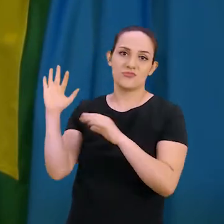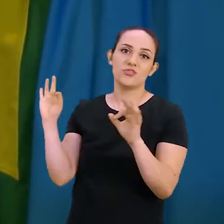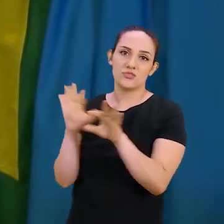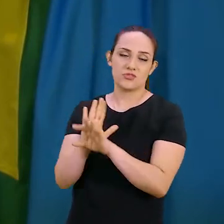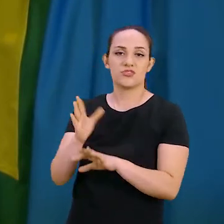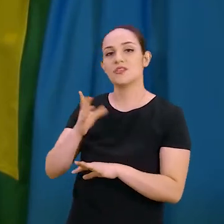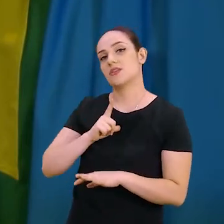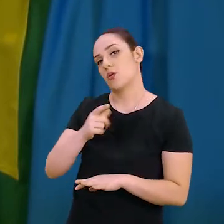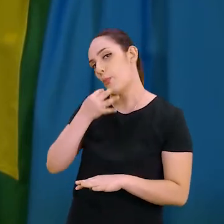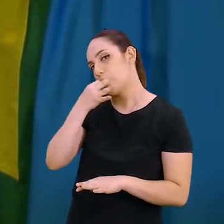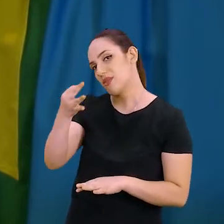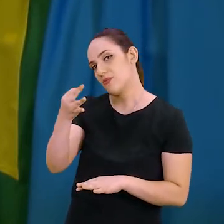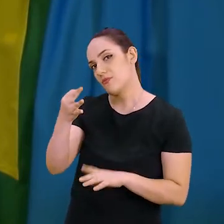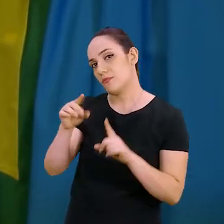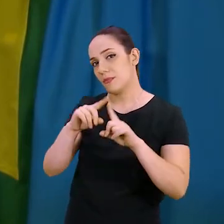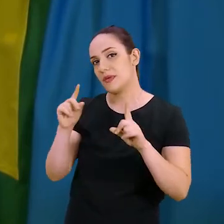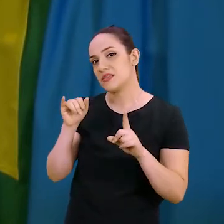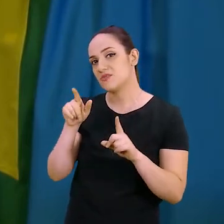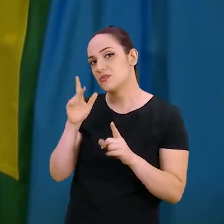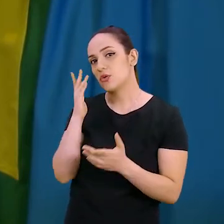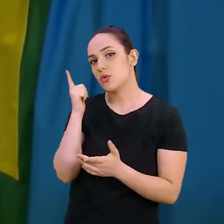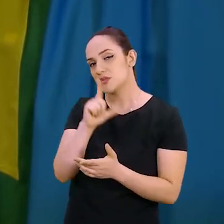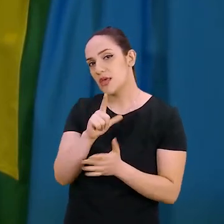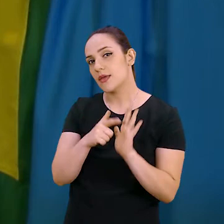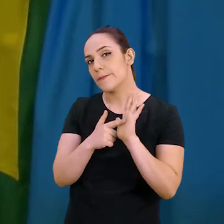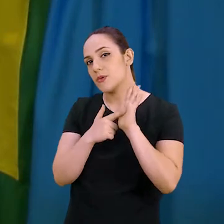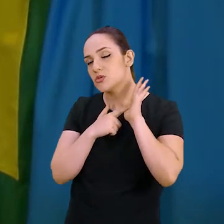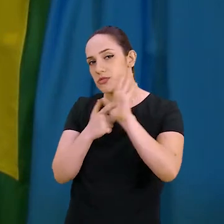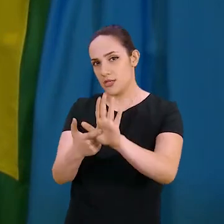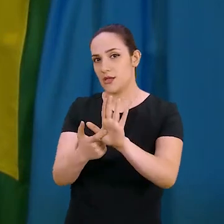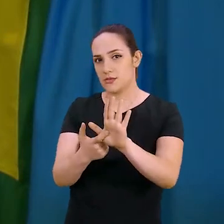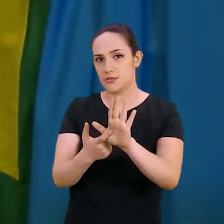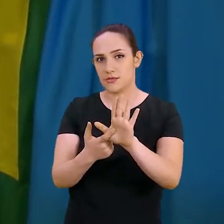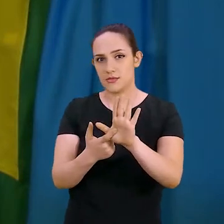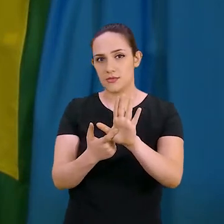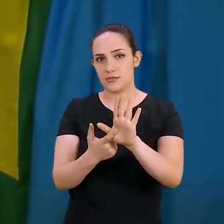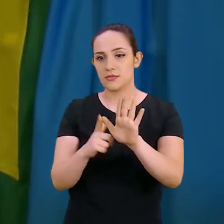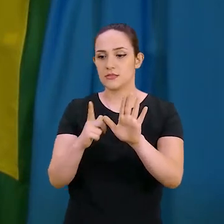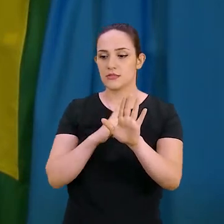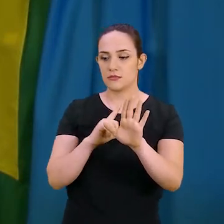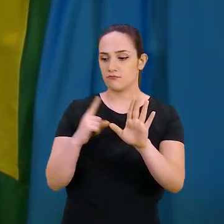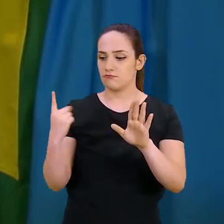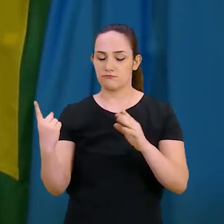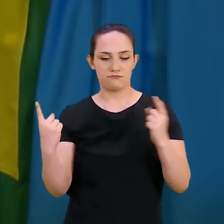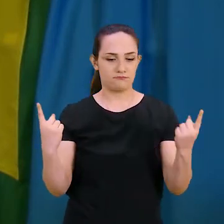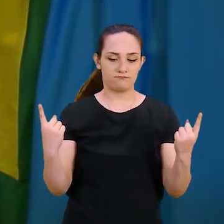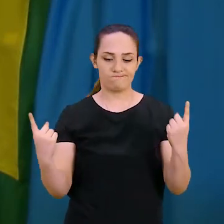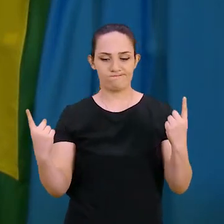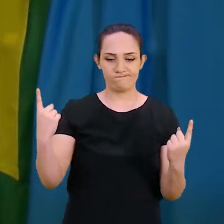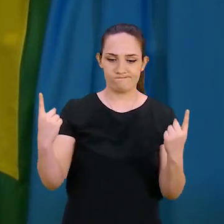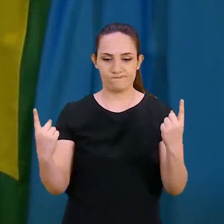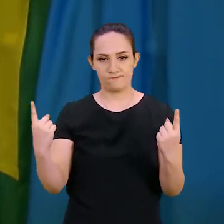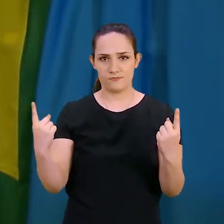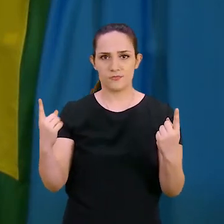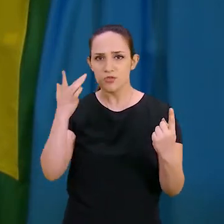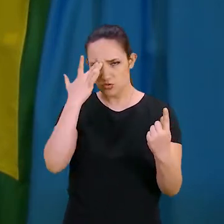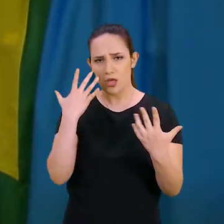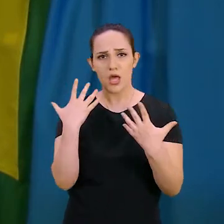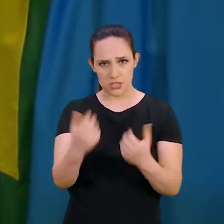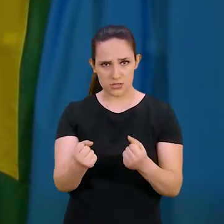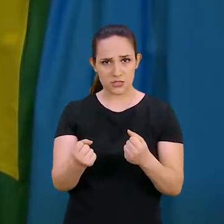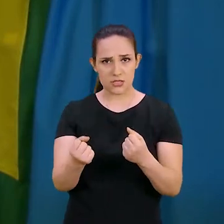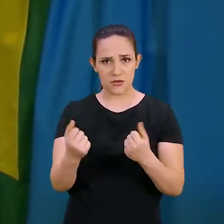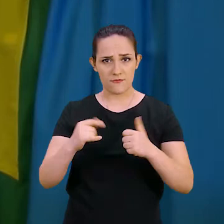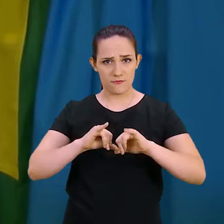adultos, eles já têm uma opinião formada. Mas quando você começa a mostrar para ele o outro lado, e ele está aberto